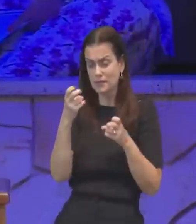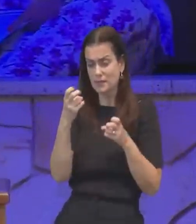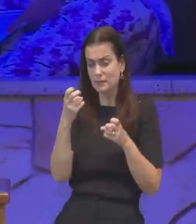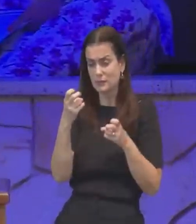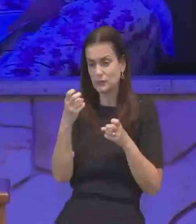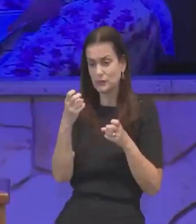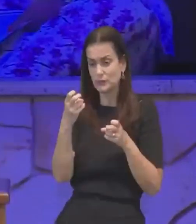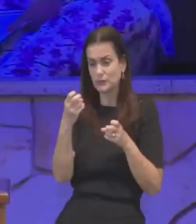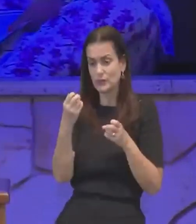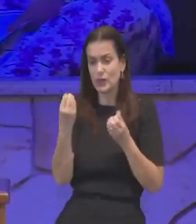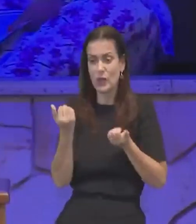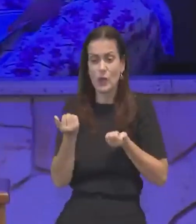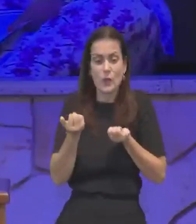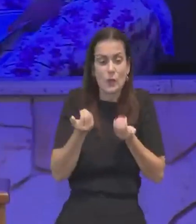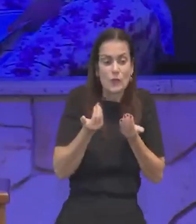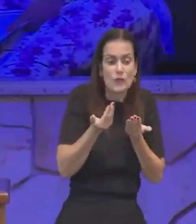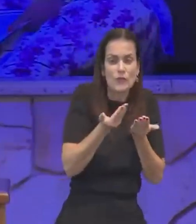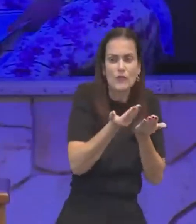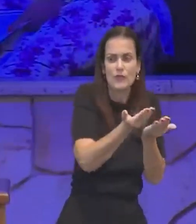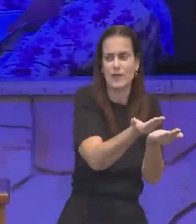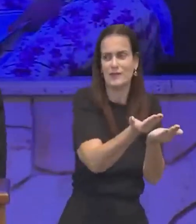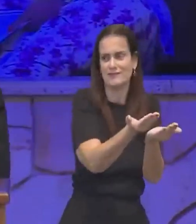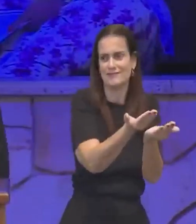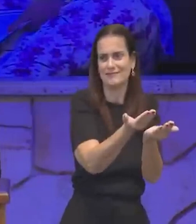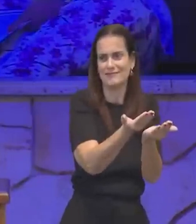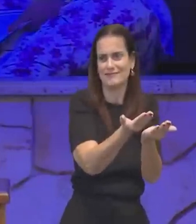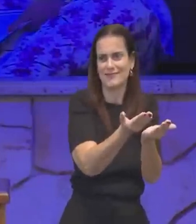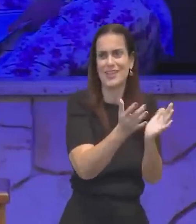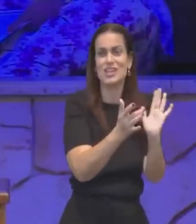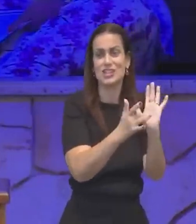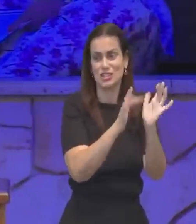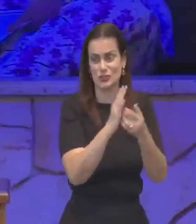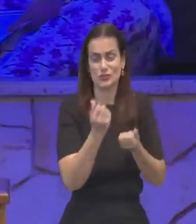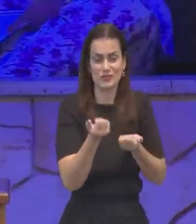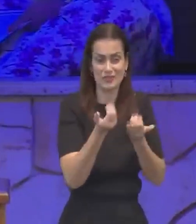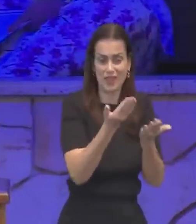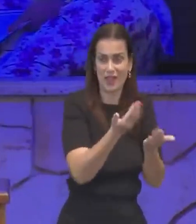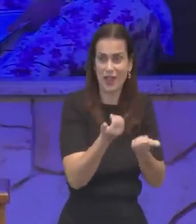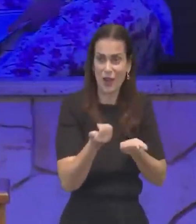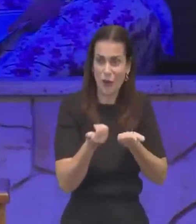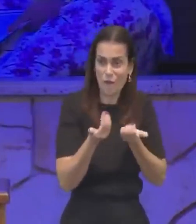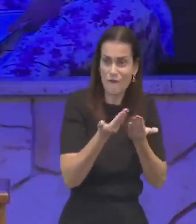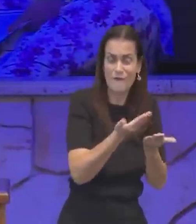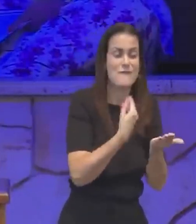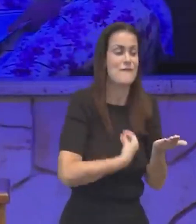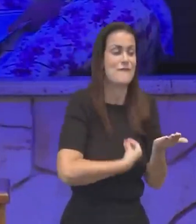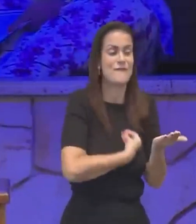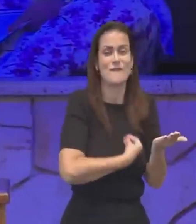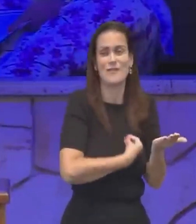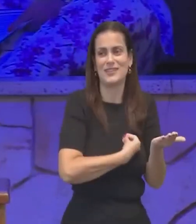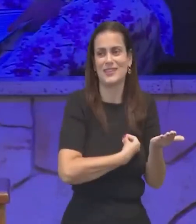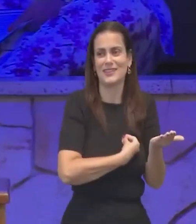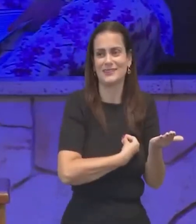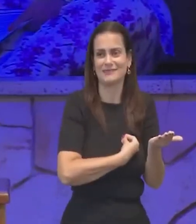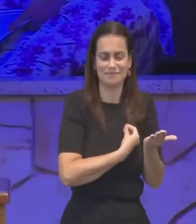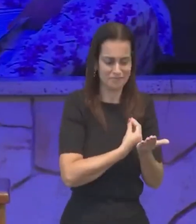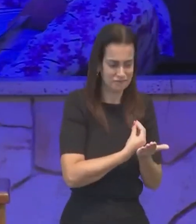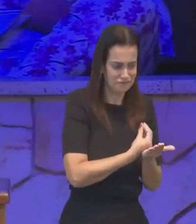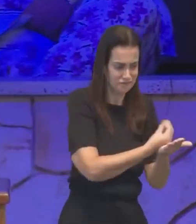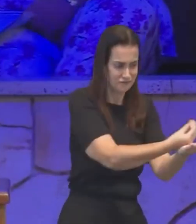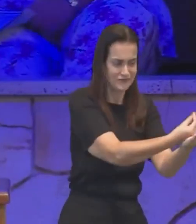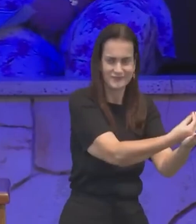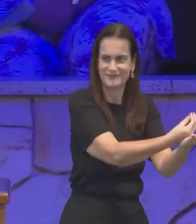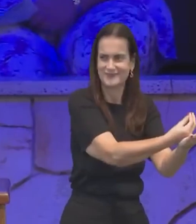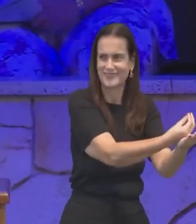oferta que Jesus oferece, que eu chamo de a oferta da vida. Olhe comigo, leia o